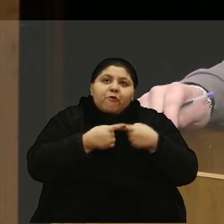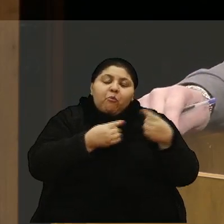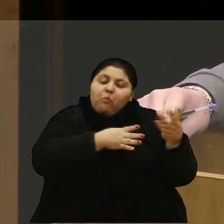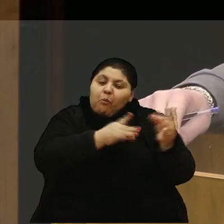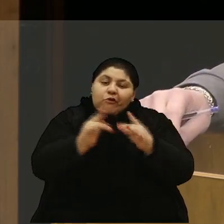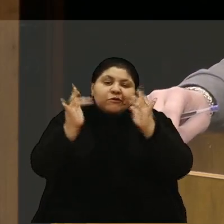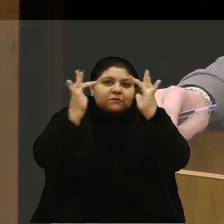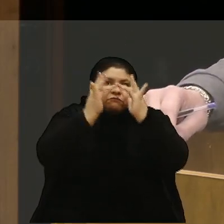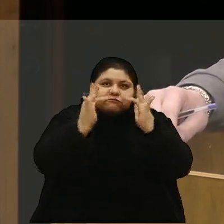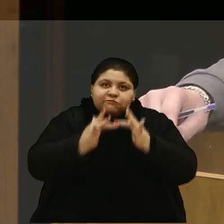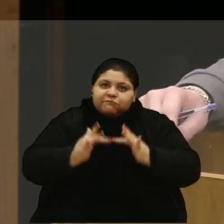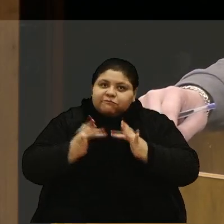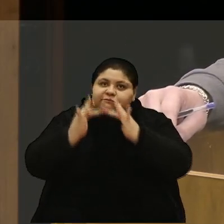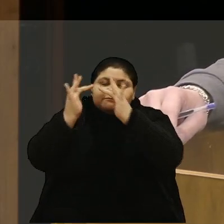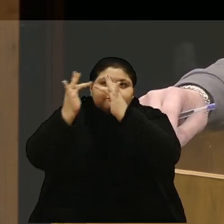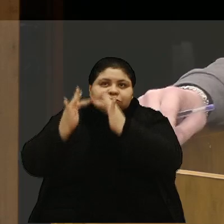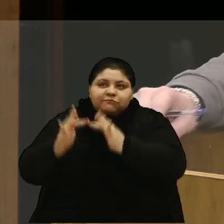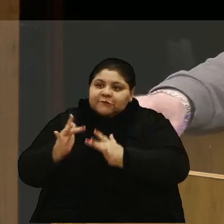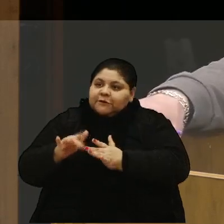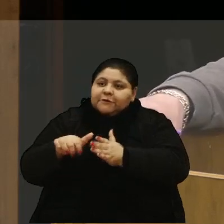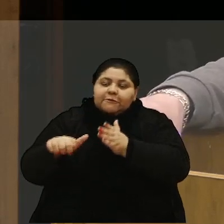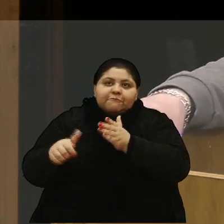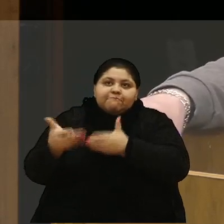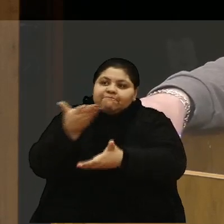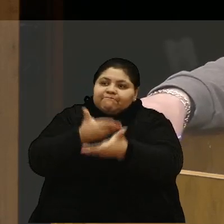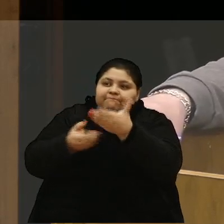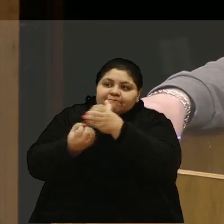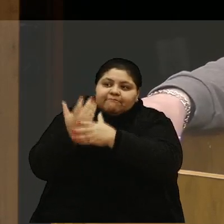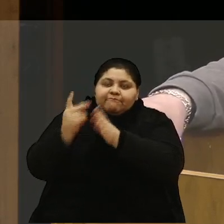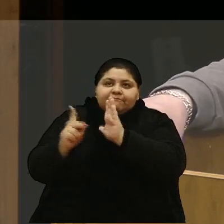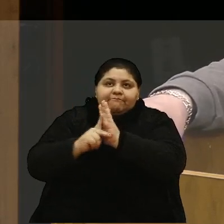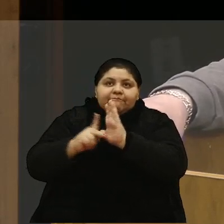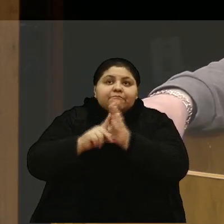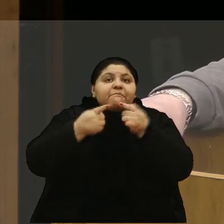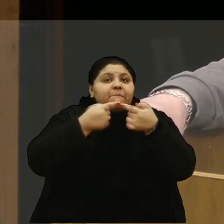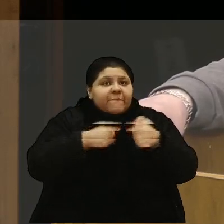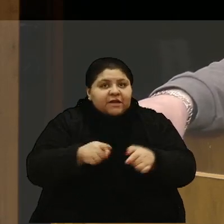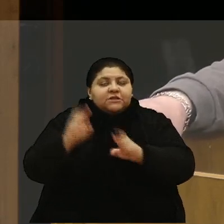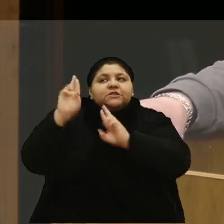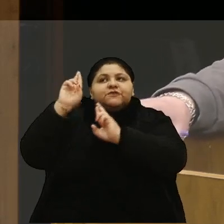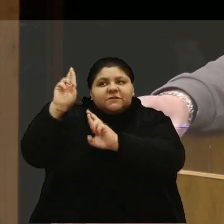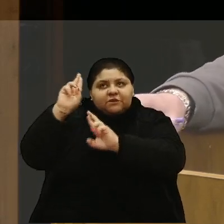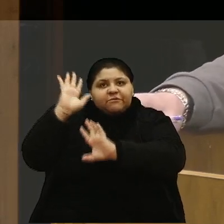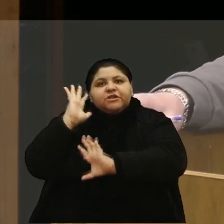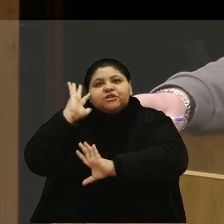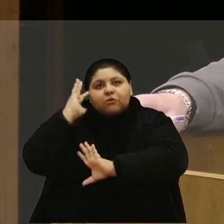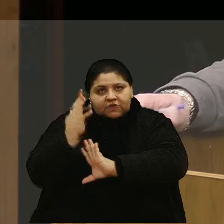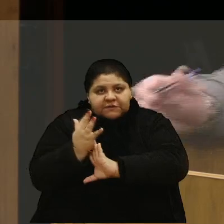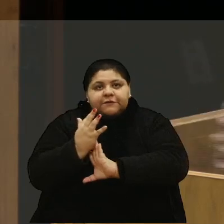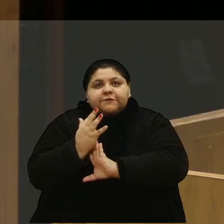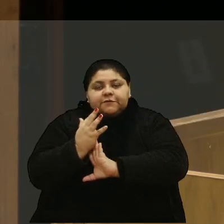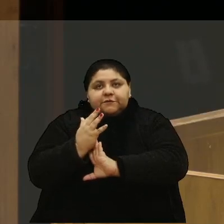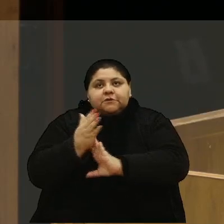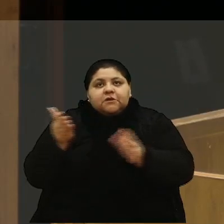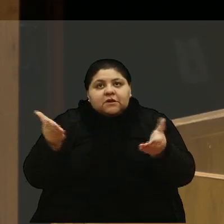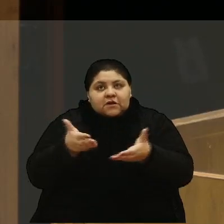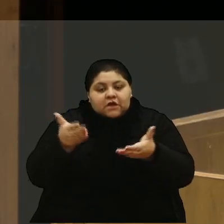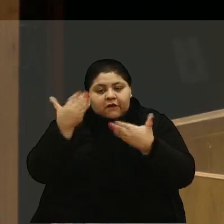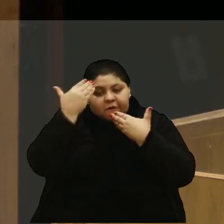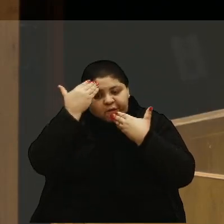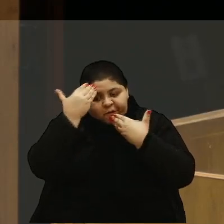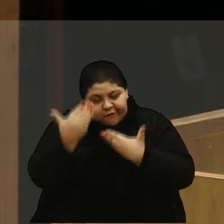contatos extraoficiais para viabilizar o projeto. Mas, finalmente, aconteceu. E aqui quero